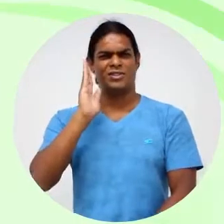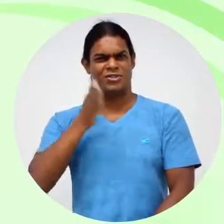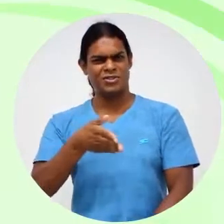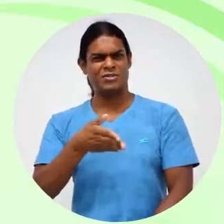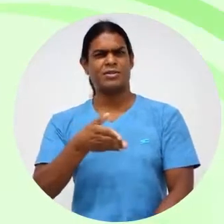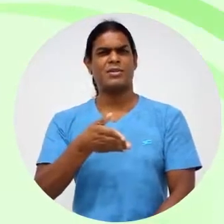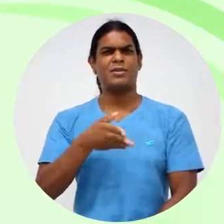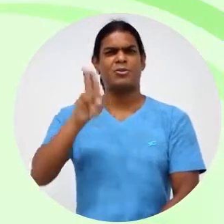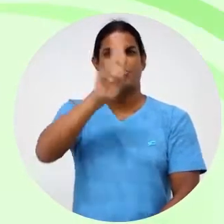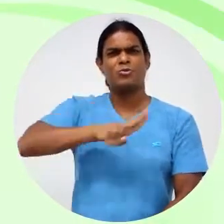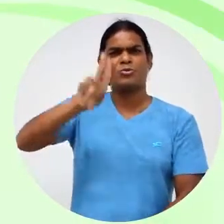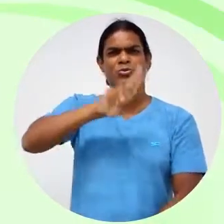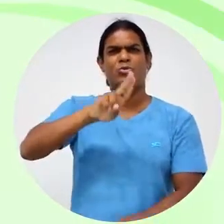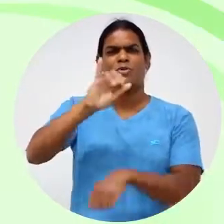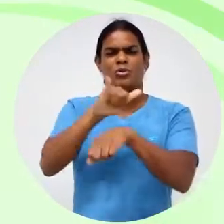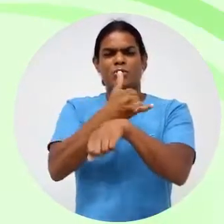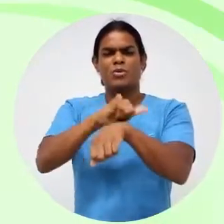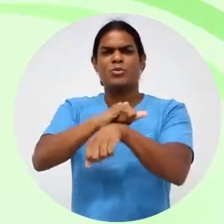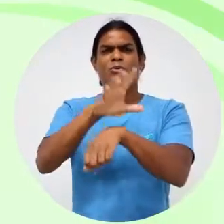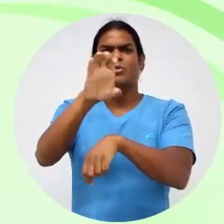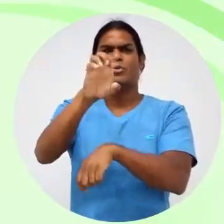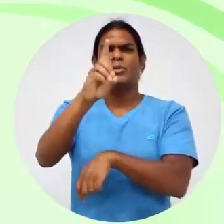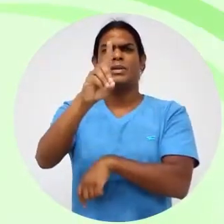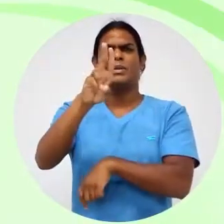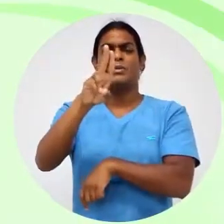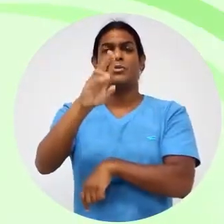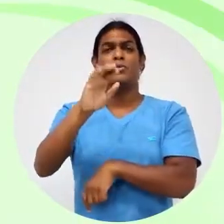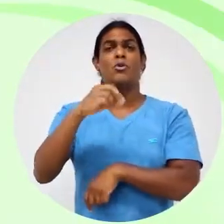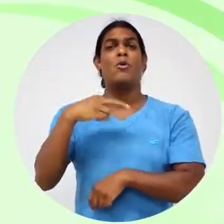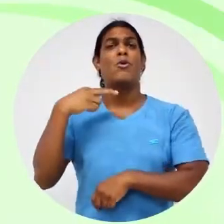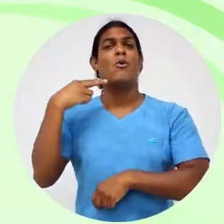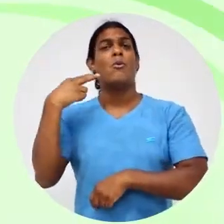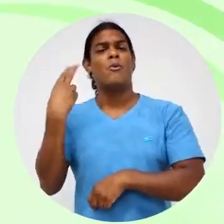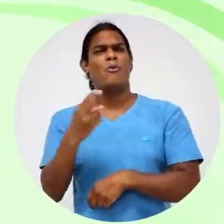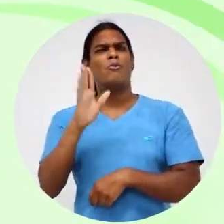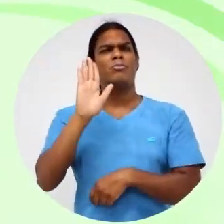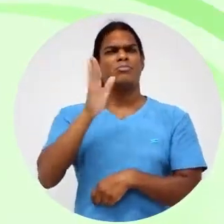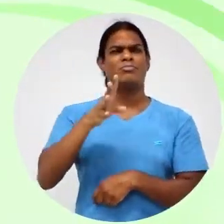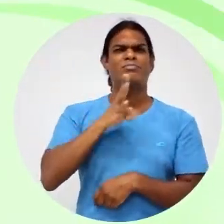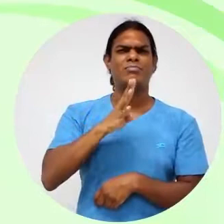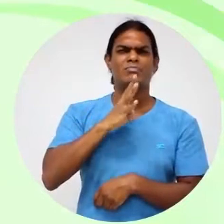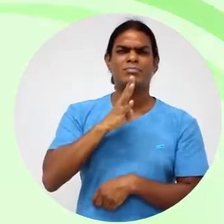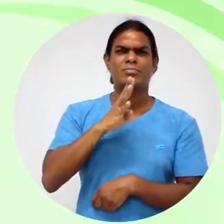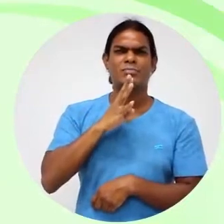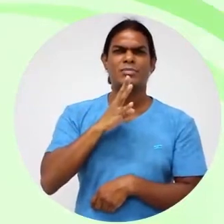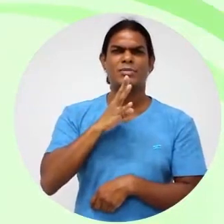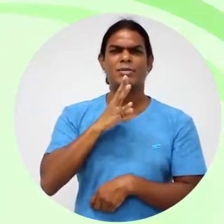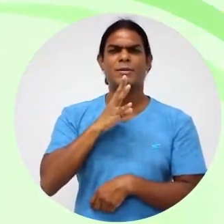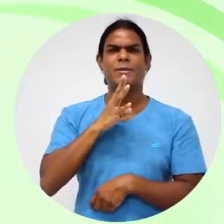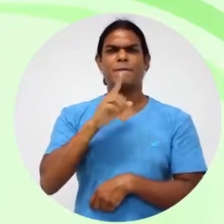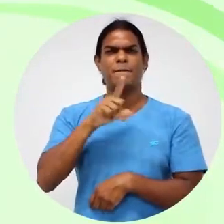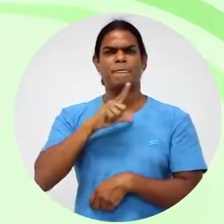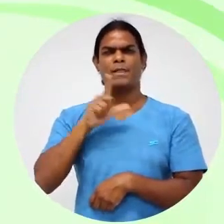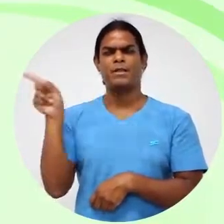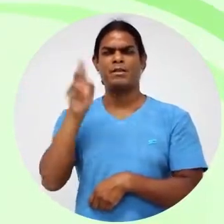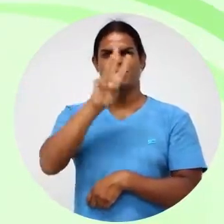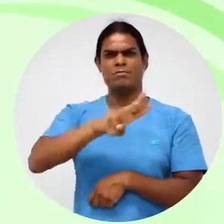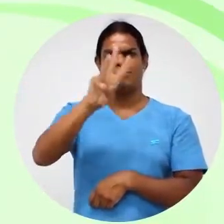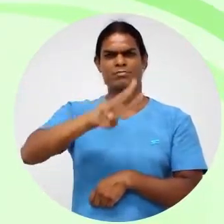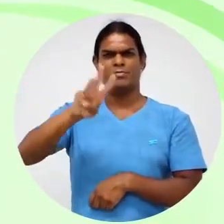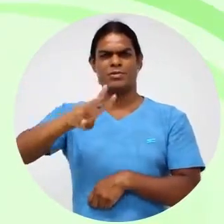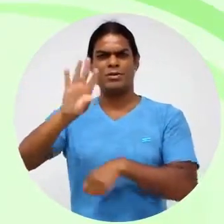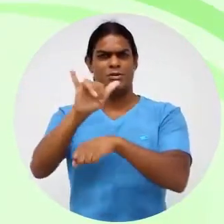o YouTube Edu? Ou pelo menos você sabia que existia uma versão do YouTube